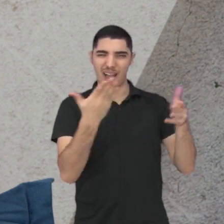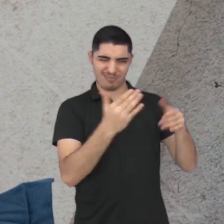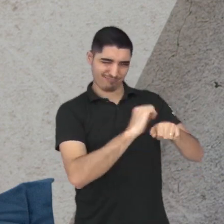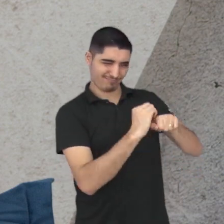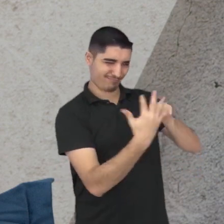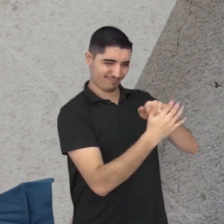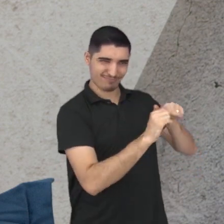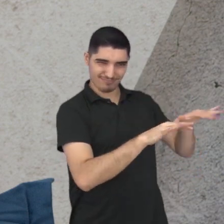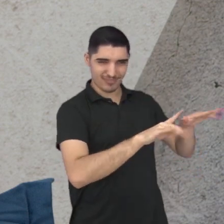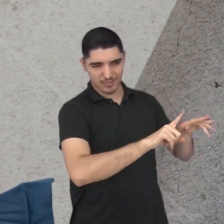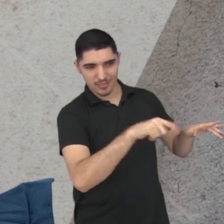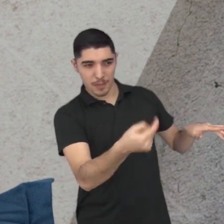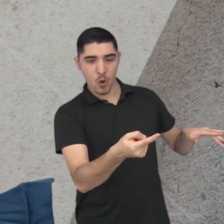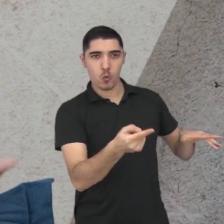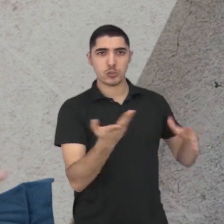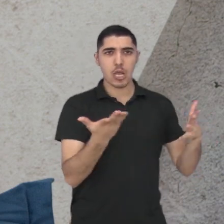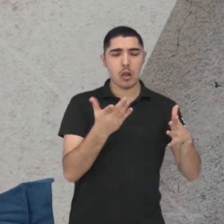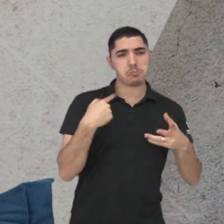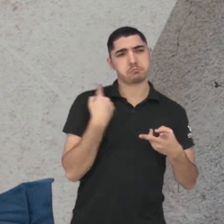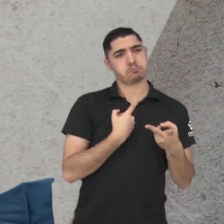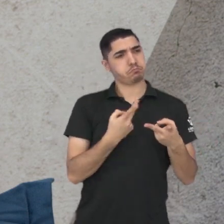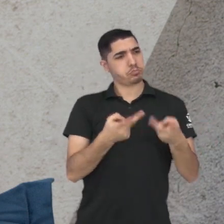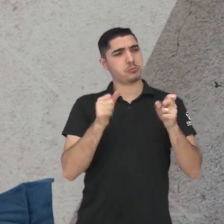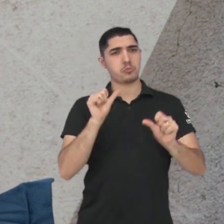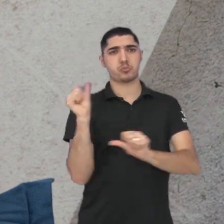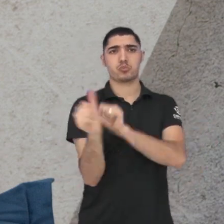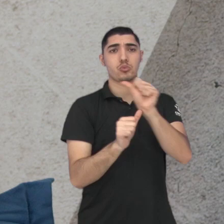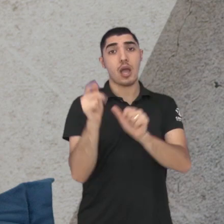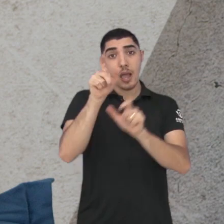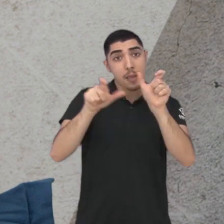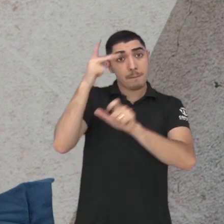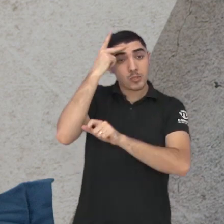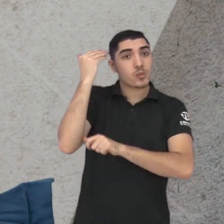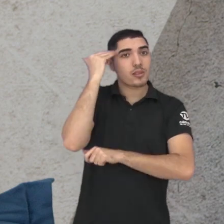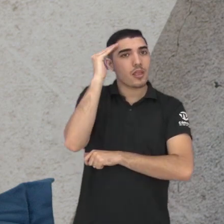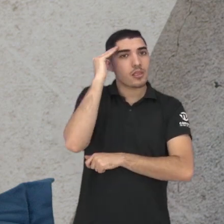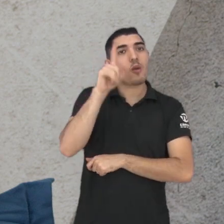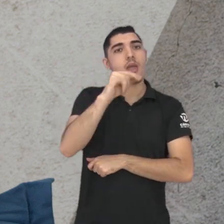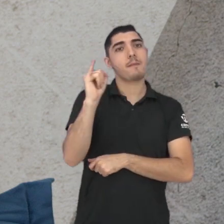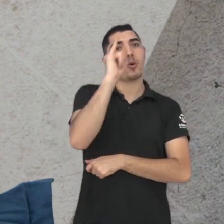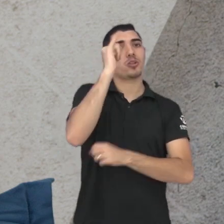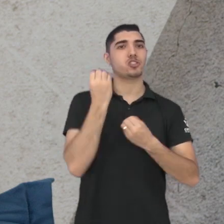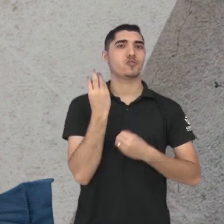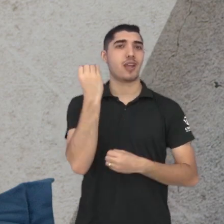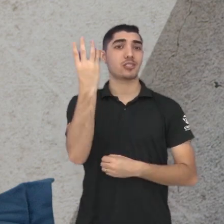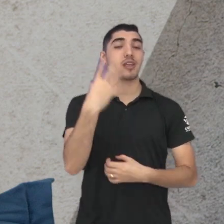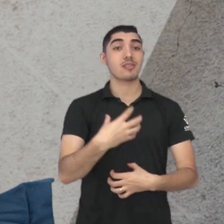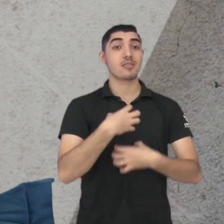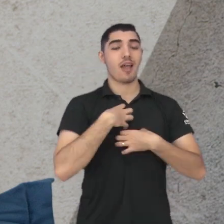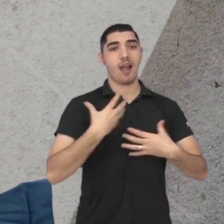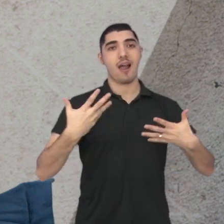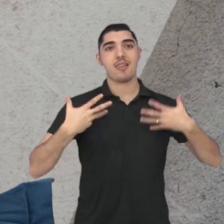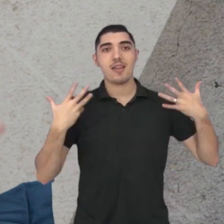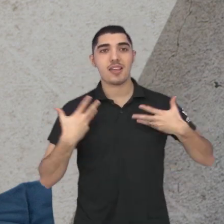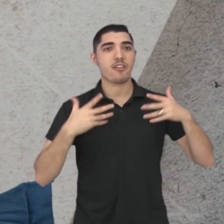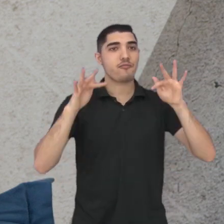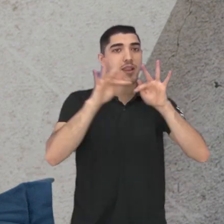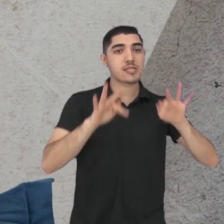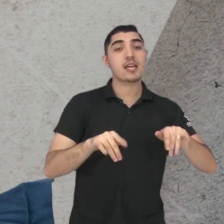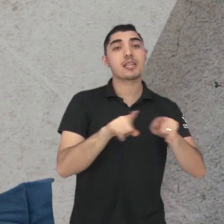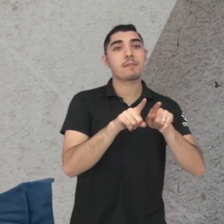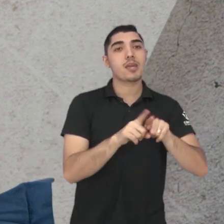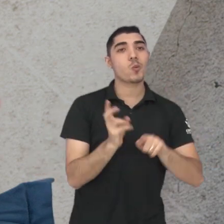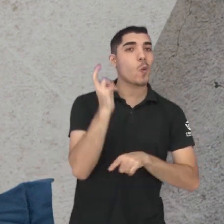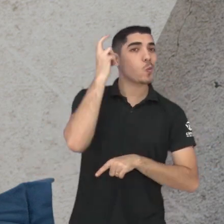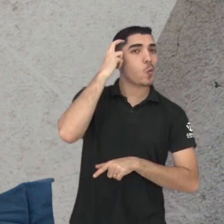são as pessoas que realmente começaram a entender e perceber a importância do viajar, como isso nos enriquece, como isso ajuda a perpetuar a